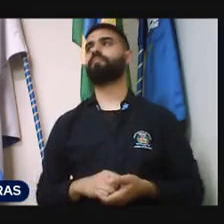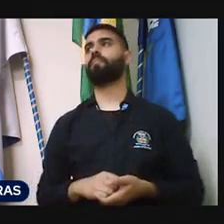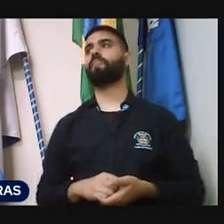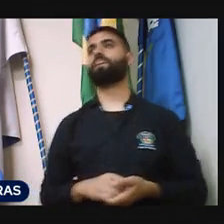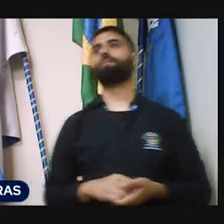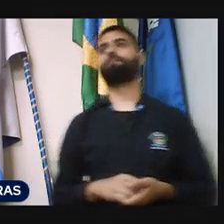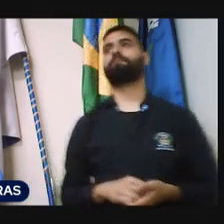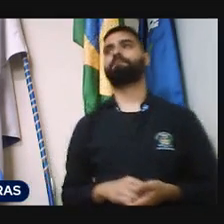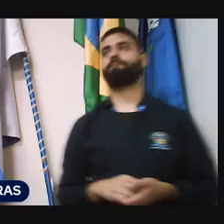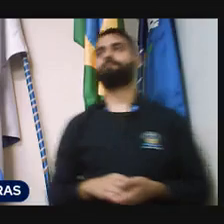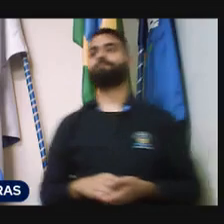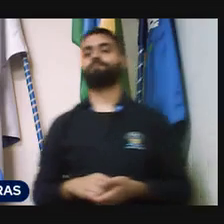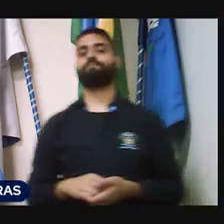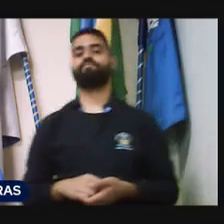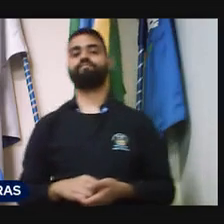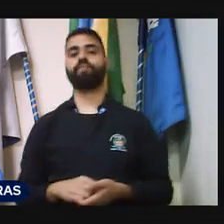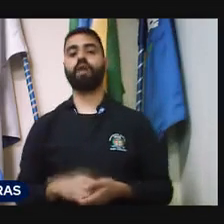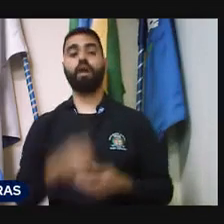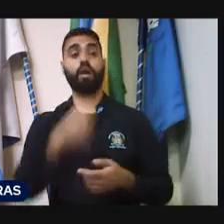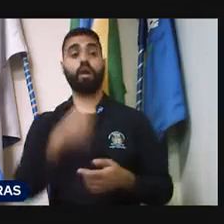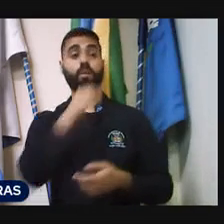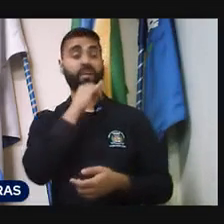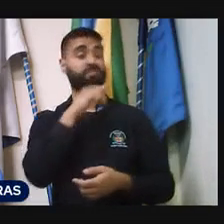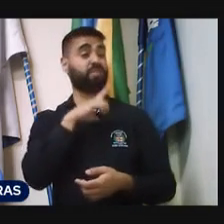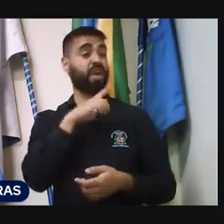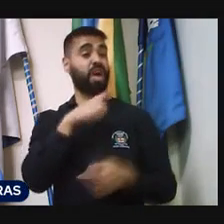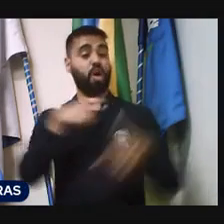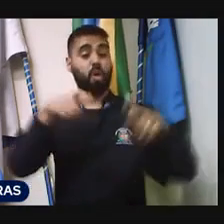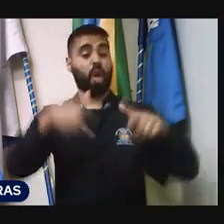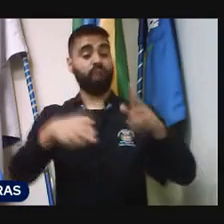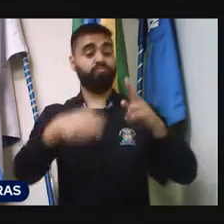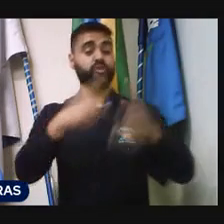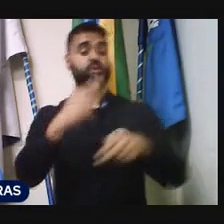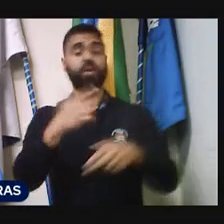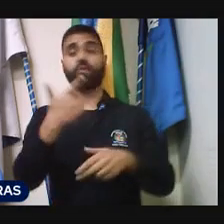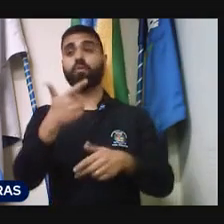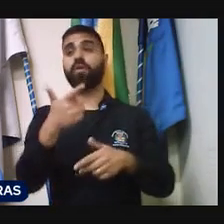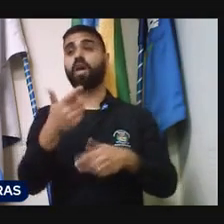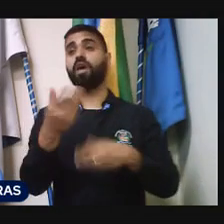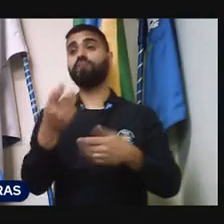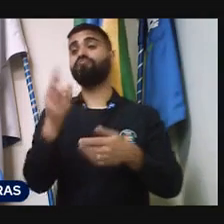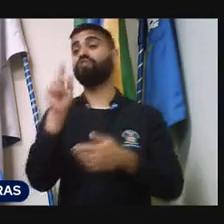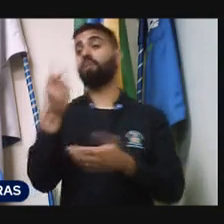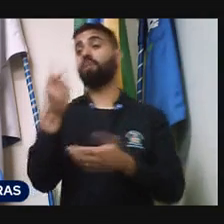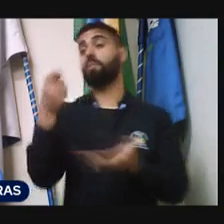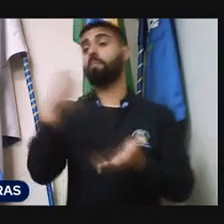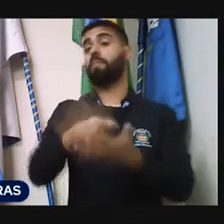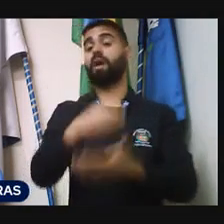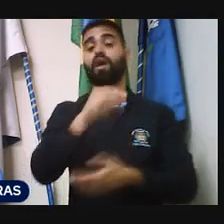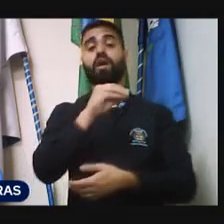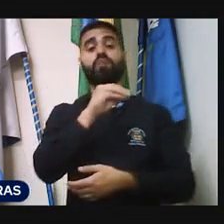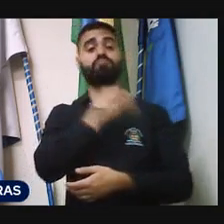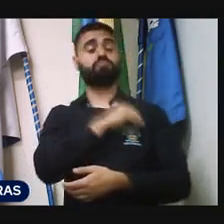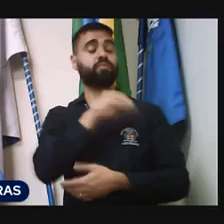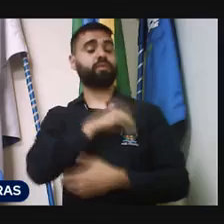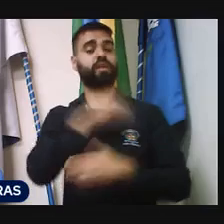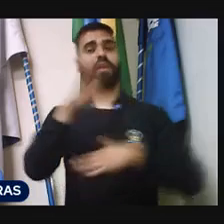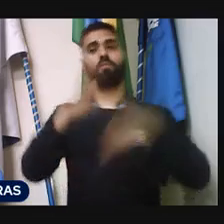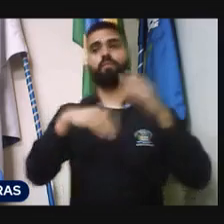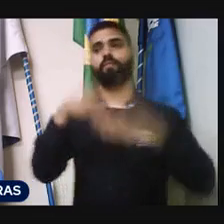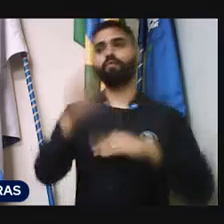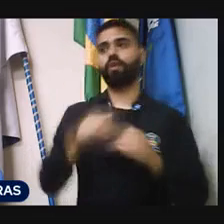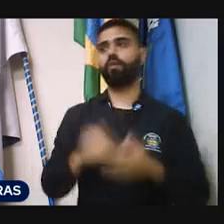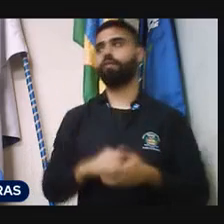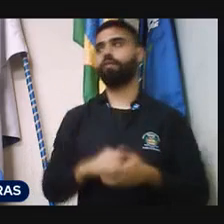centro cirúrgico como tinha lá de primeiro mundo e não tem dinheiro para o cirurgião fica adianta do centro cirúrgico primeiro mundo e não tem para